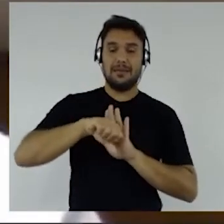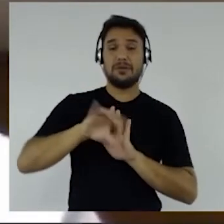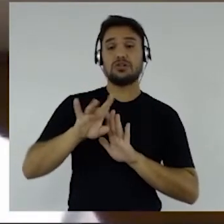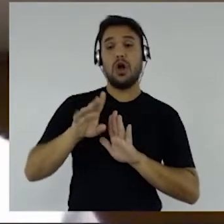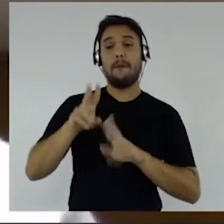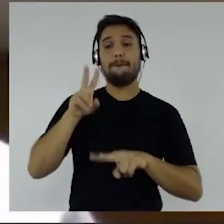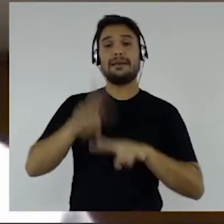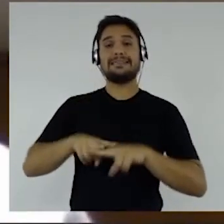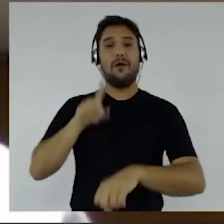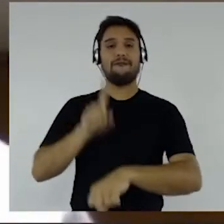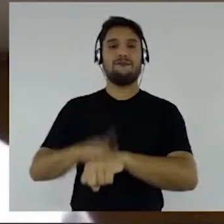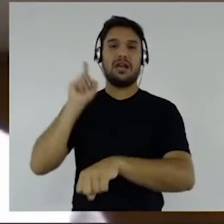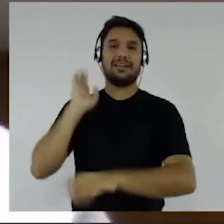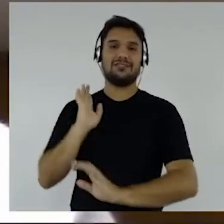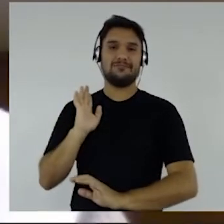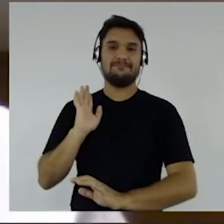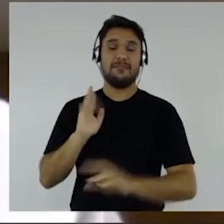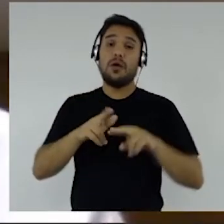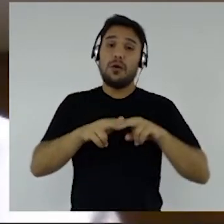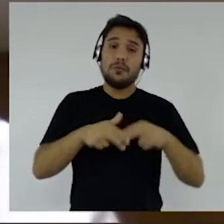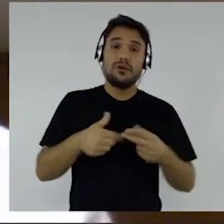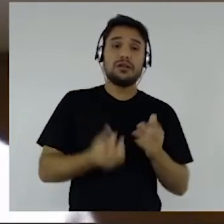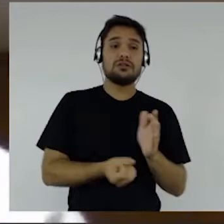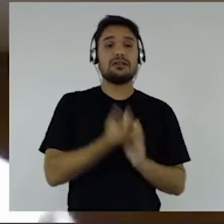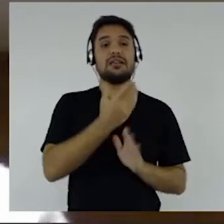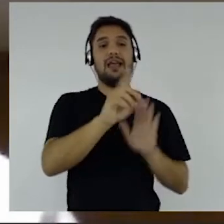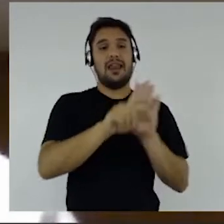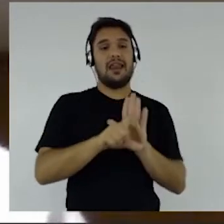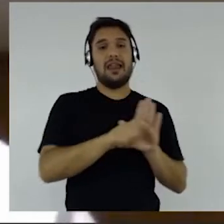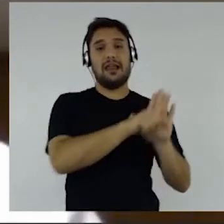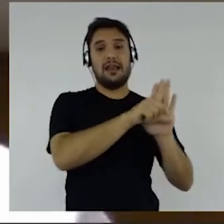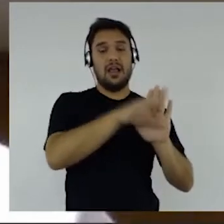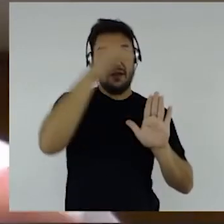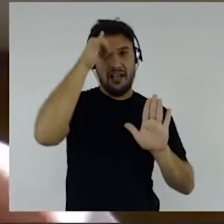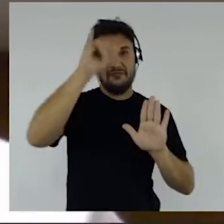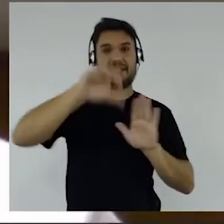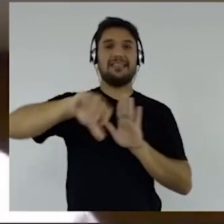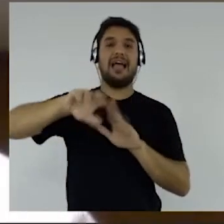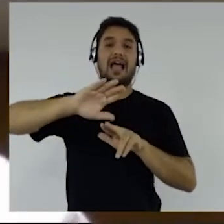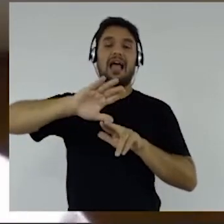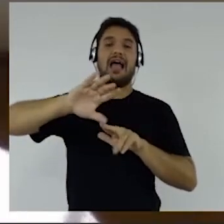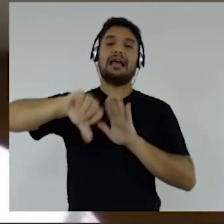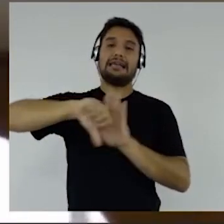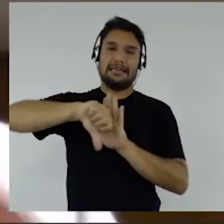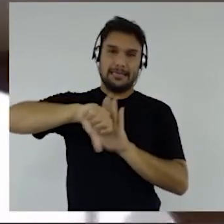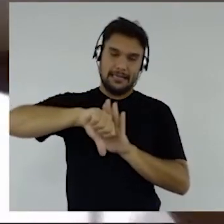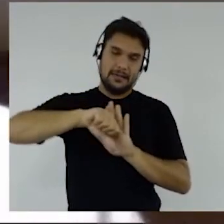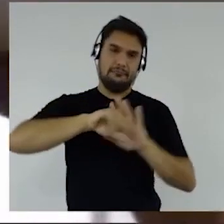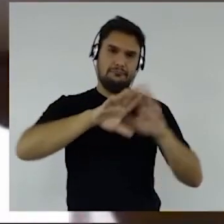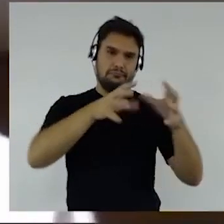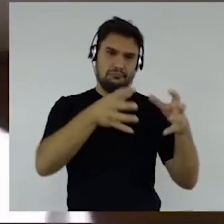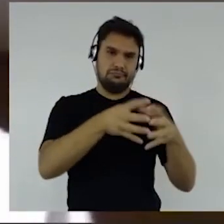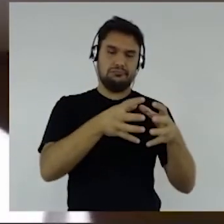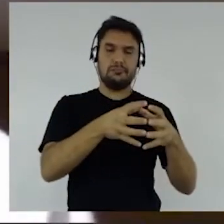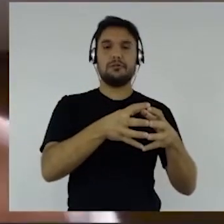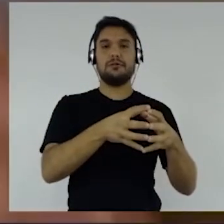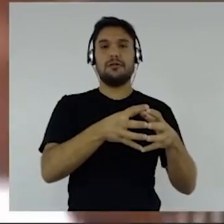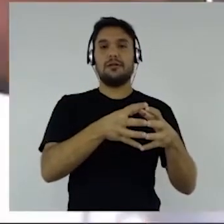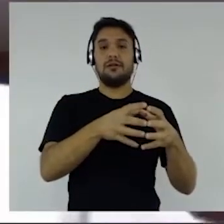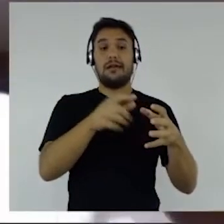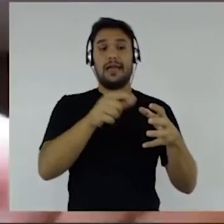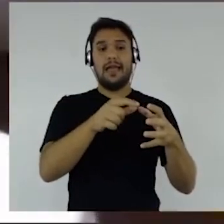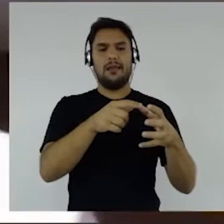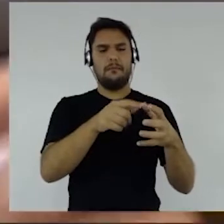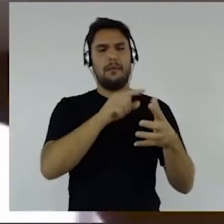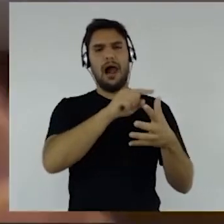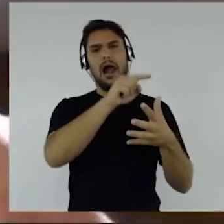desse contexto, pessoal, que vai surgir o pacote anticrime. Bem ou mal, pacote anticrime, né? É um